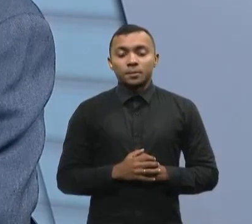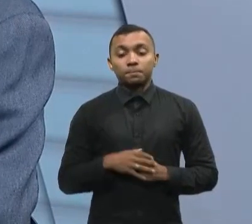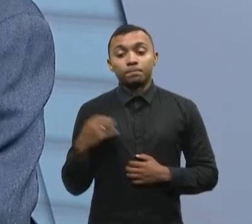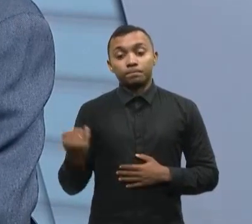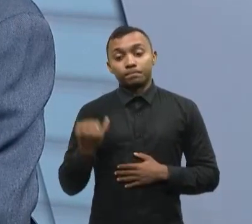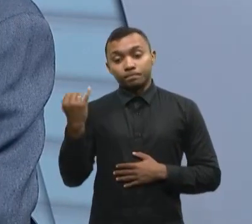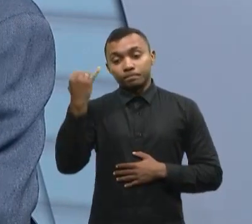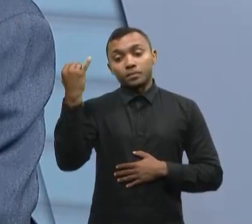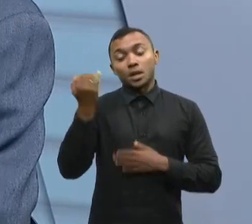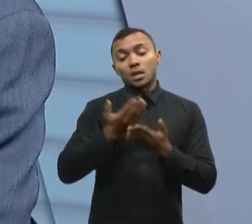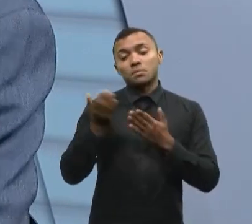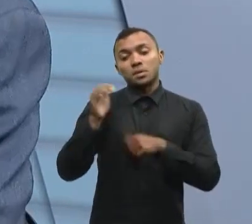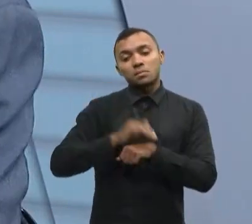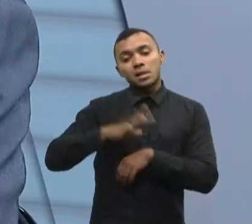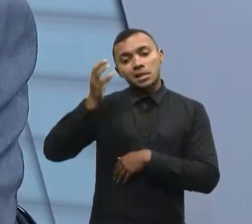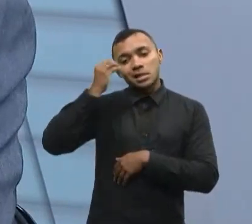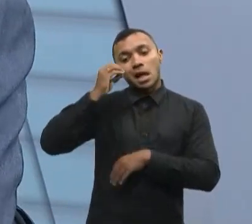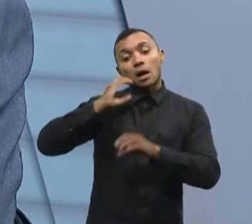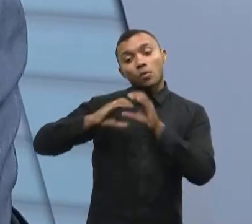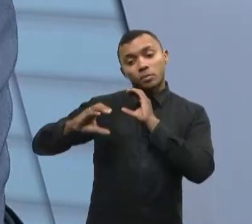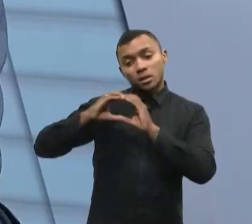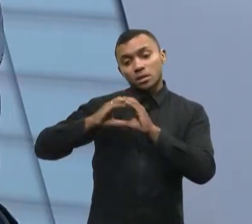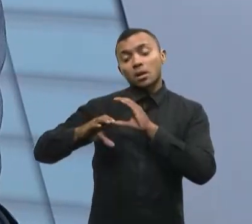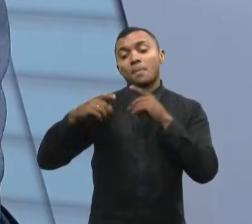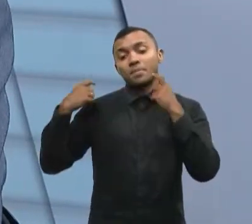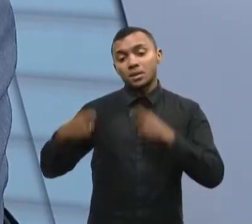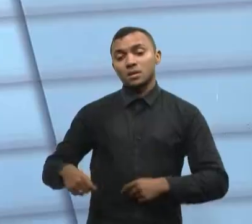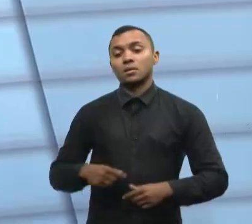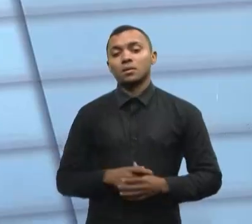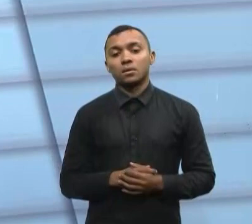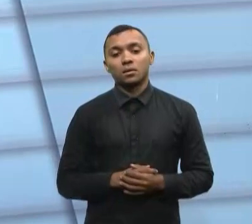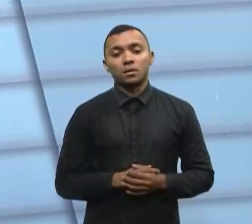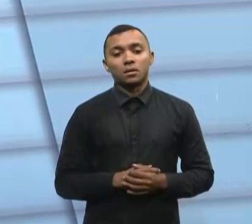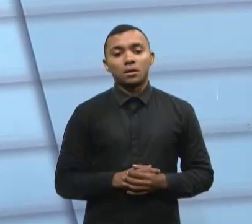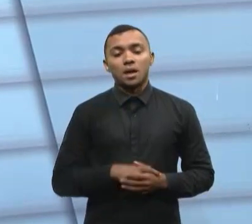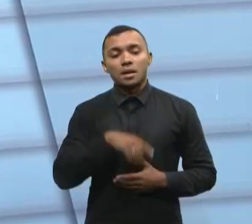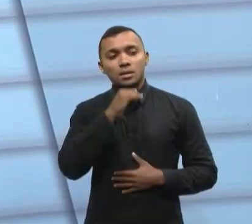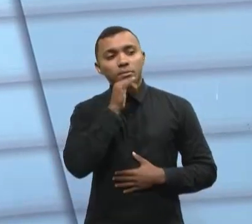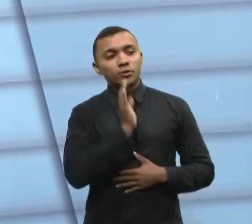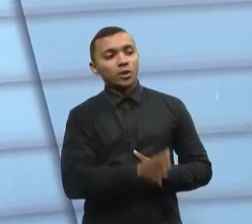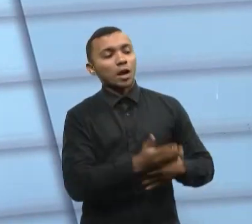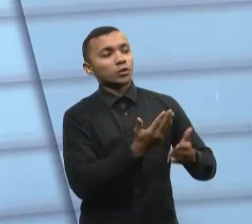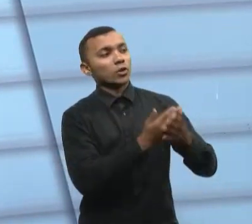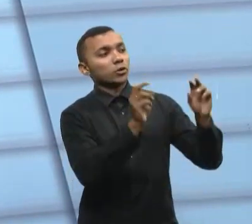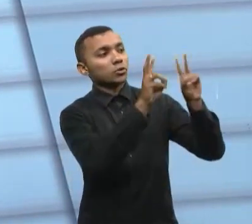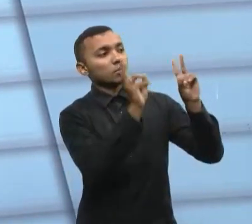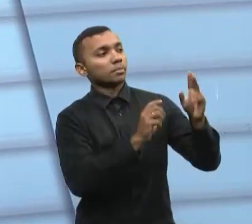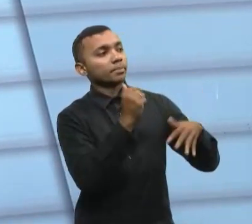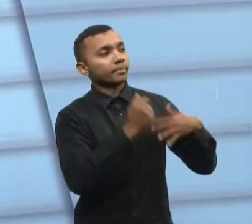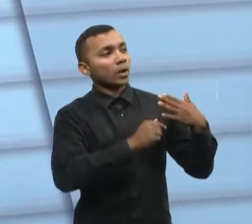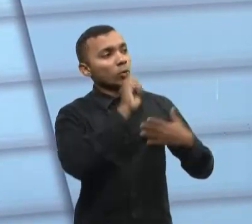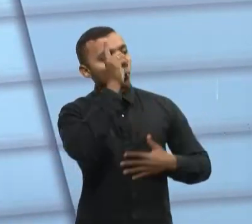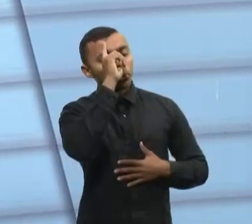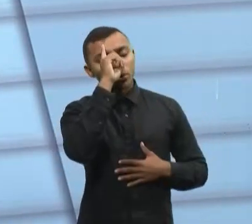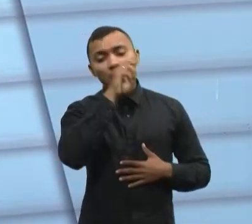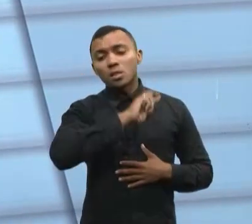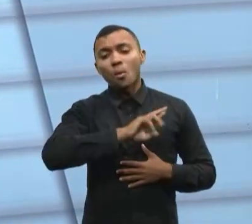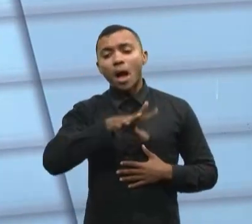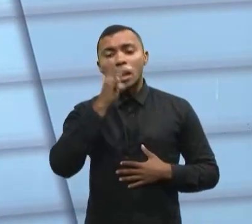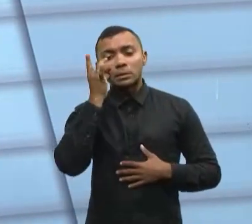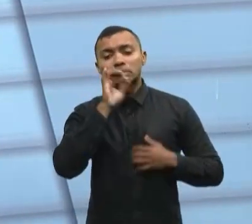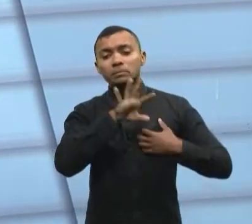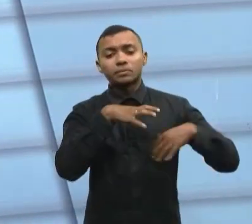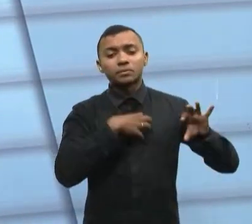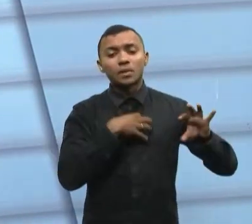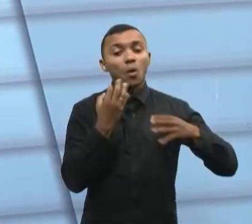eles poderem falar. E eles falaram, achei legal. Porque a gente fala, eu estudei sobre, eu trabalho com isso no meu dia a dia, mas eu não estou na pele para dizer